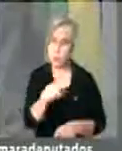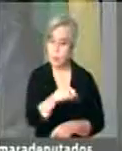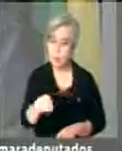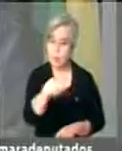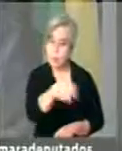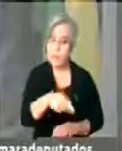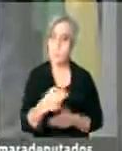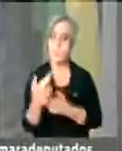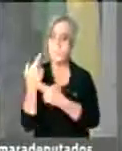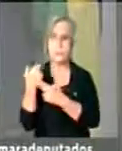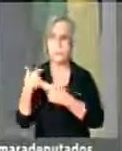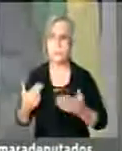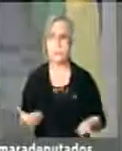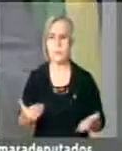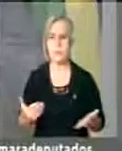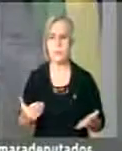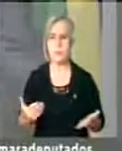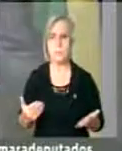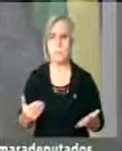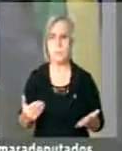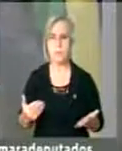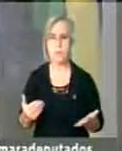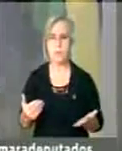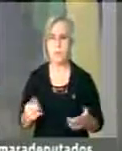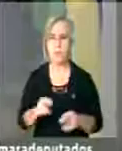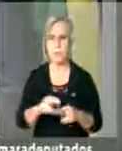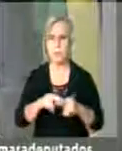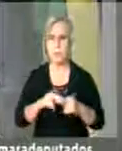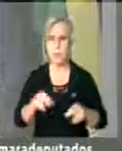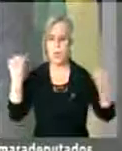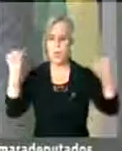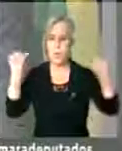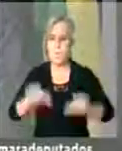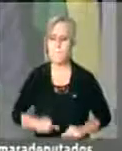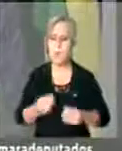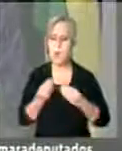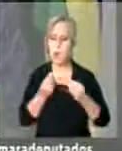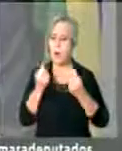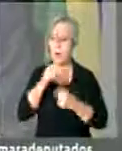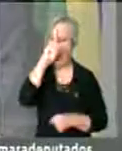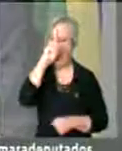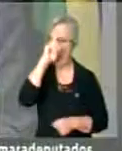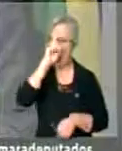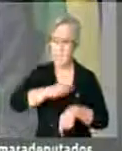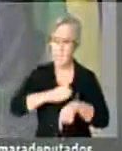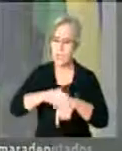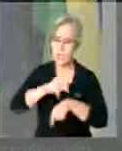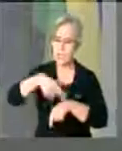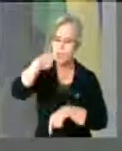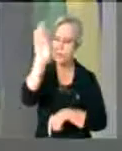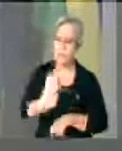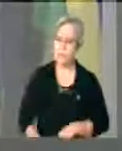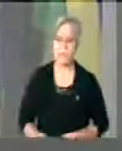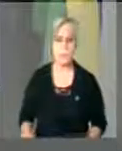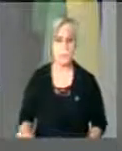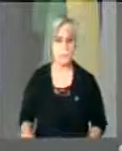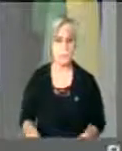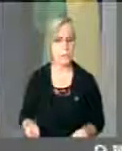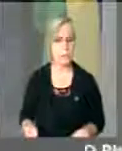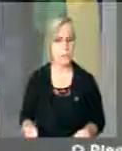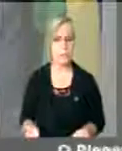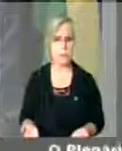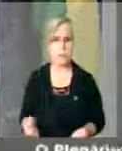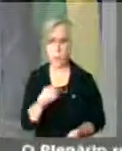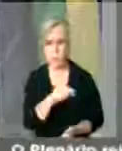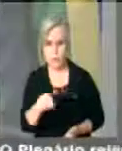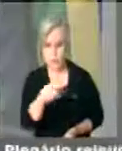são responsáveis pela mais péssima qualidade dos hospitais, da infraestrutura em todo o mundo.